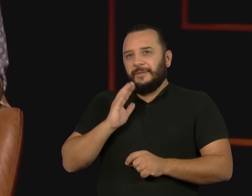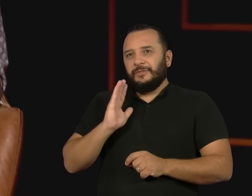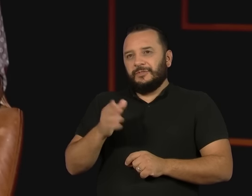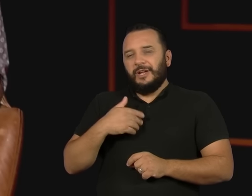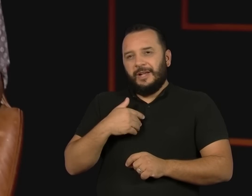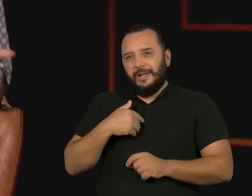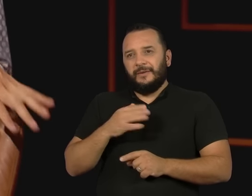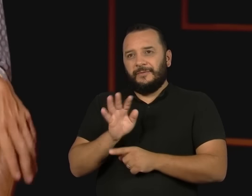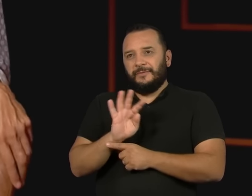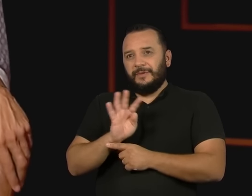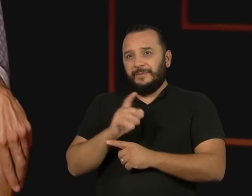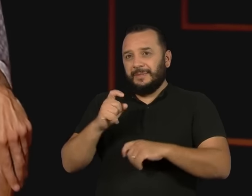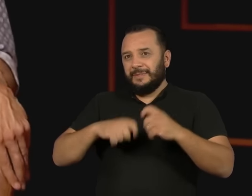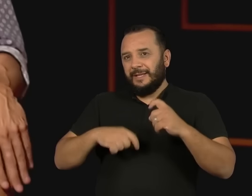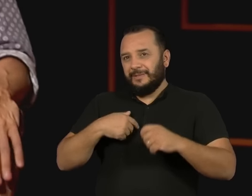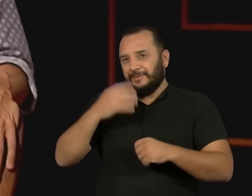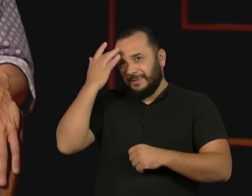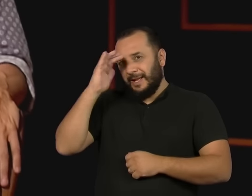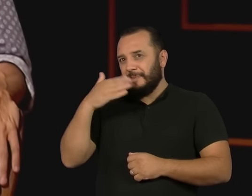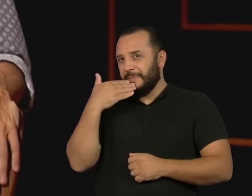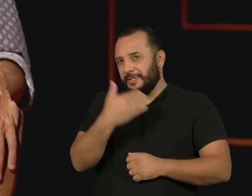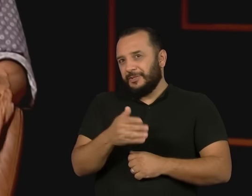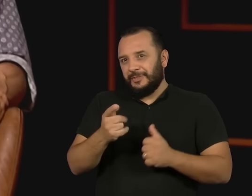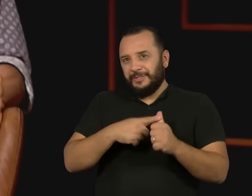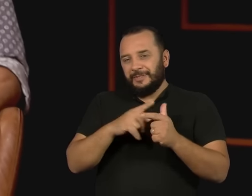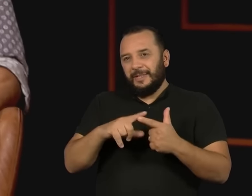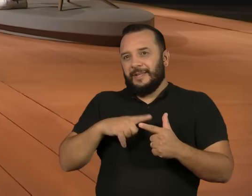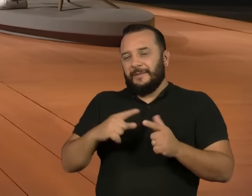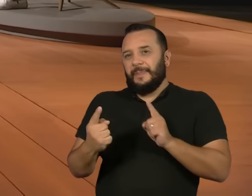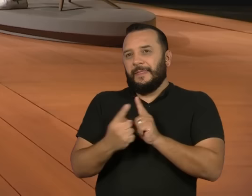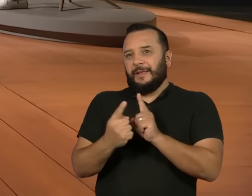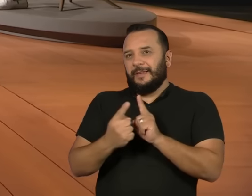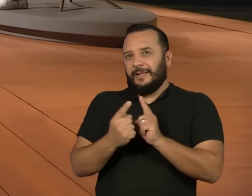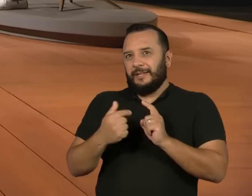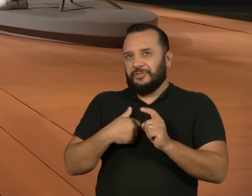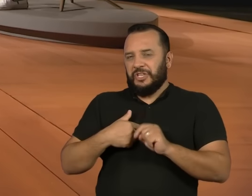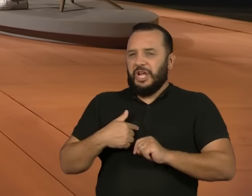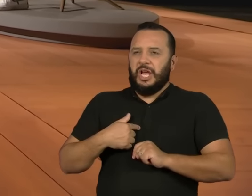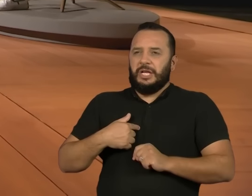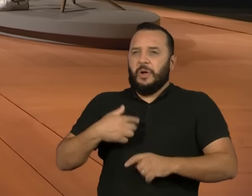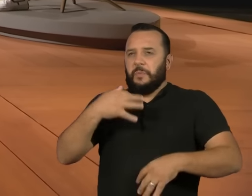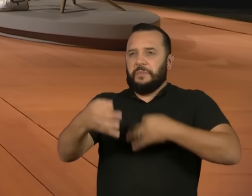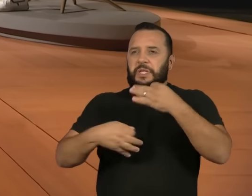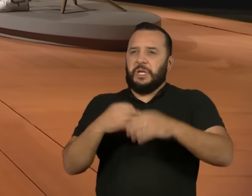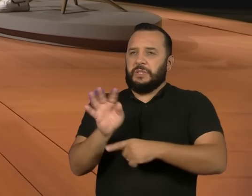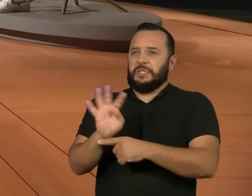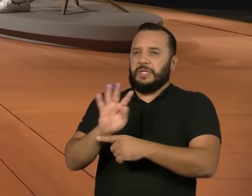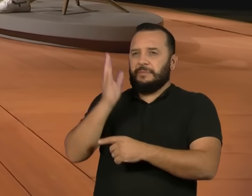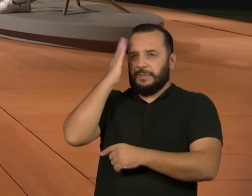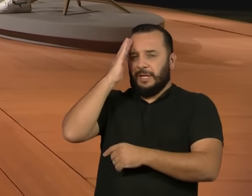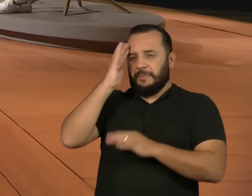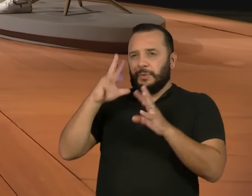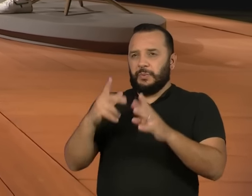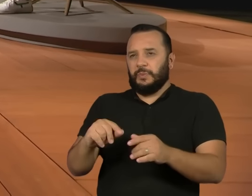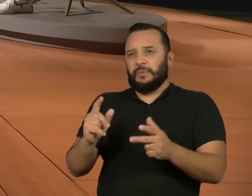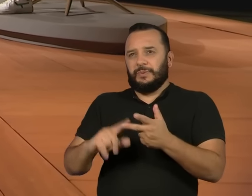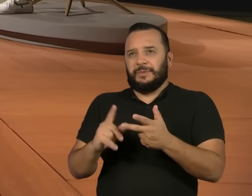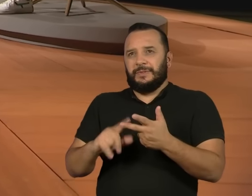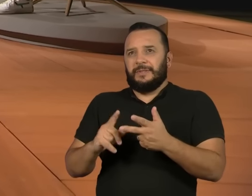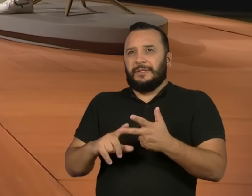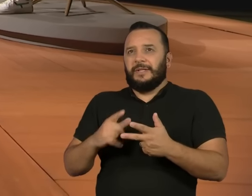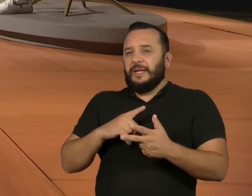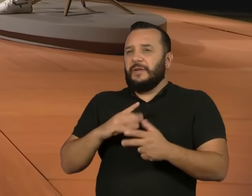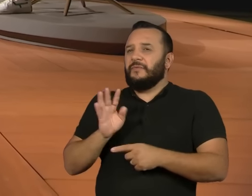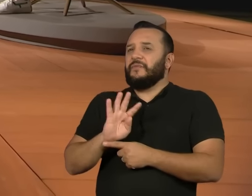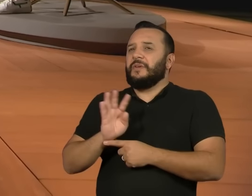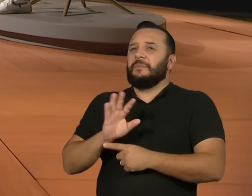como pedir. Vem um cliente que é metido a cinéfilo e que diz que sabe tudo. Tem iraniano, tem filme do Tibete? Eu